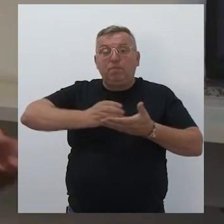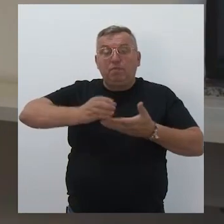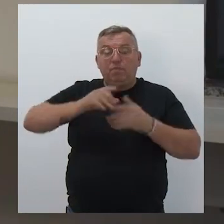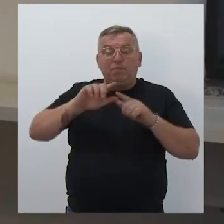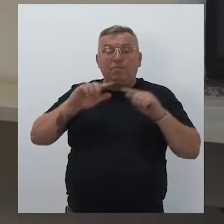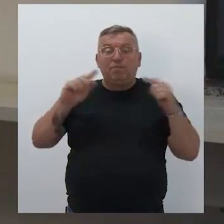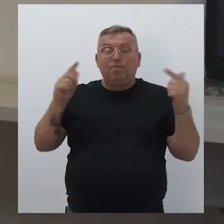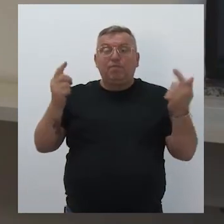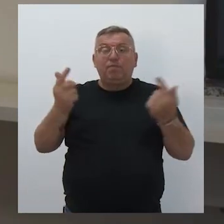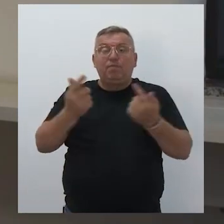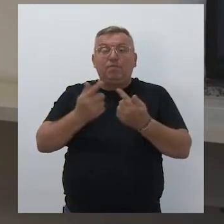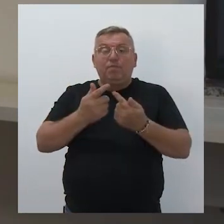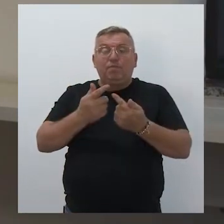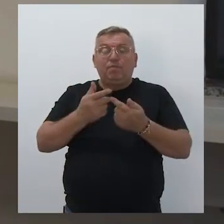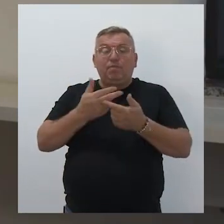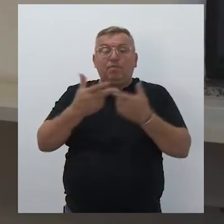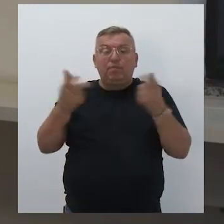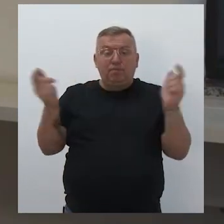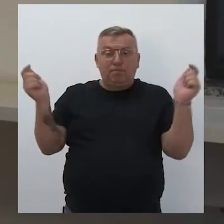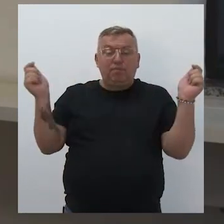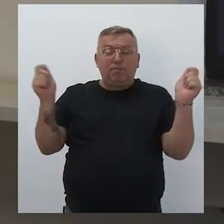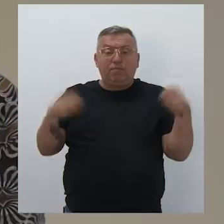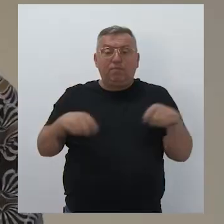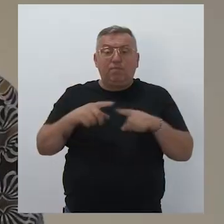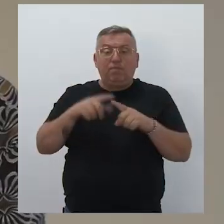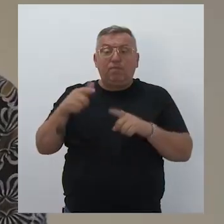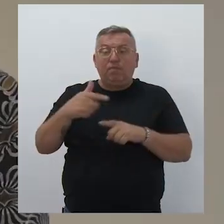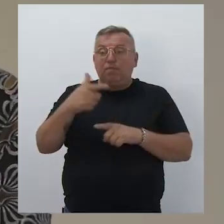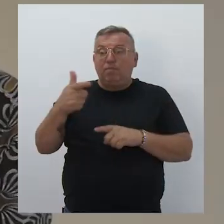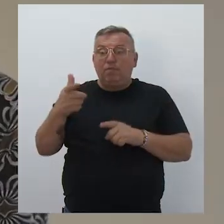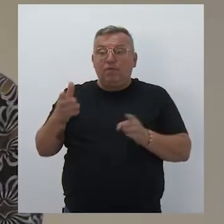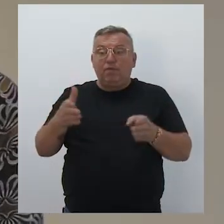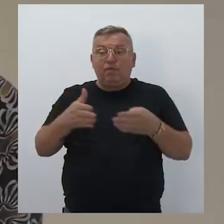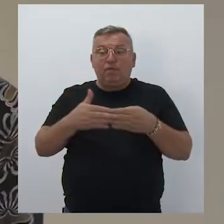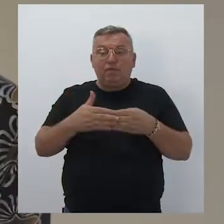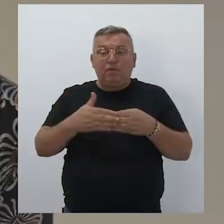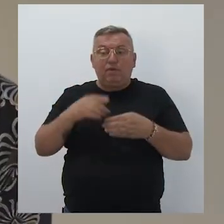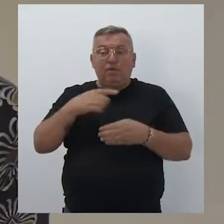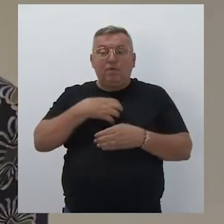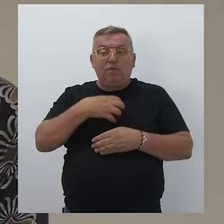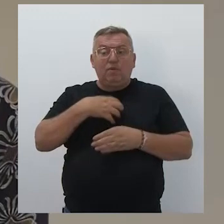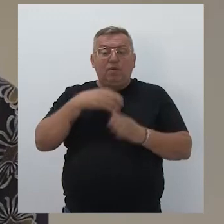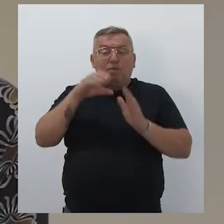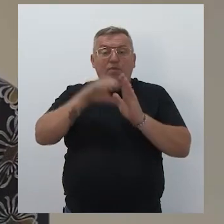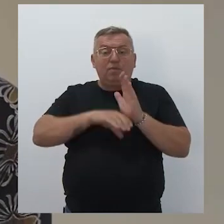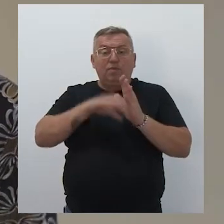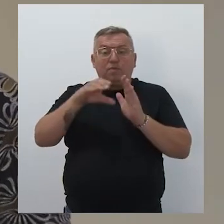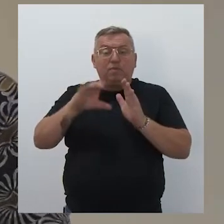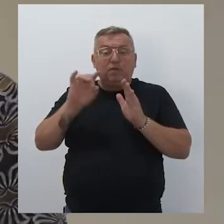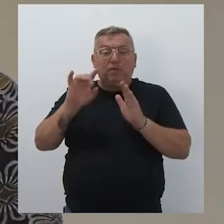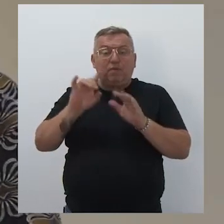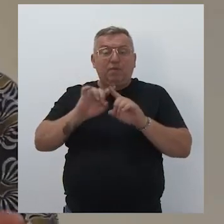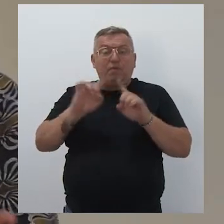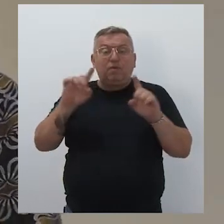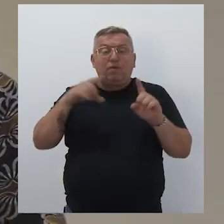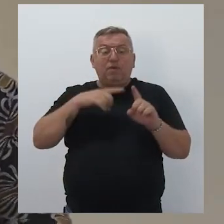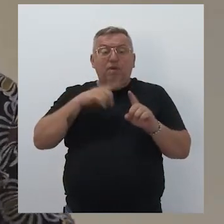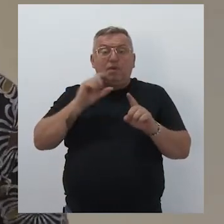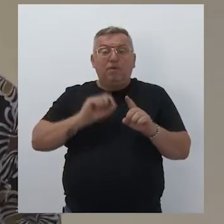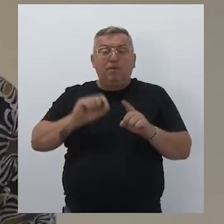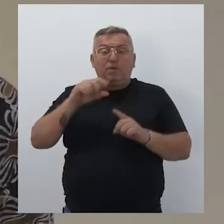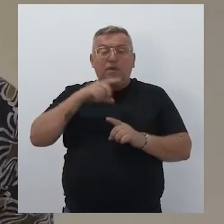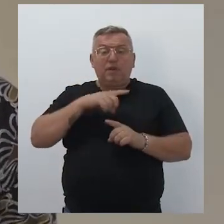geografia. Então, essas competências, elas não estão restritas a um componente curricular especificamente. Elas têm que